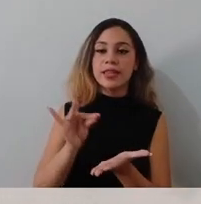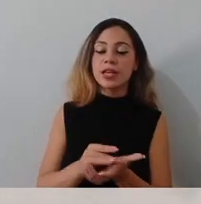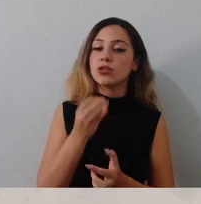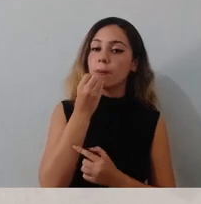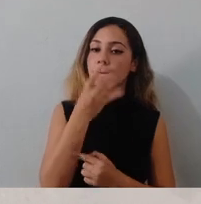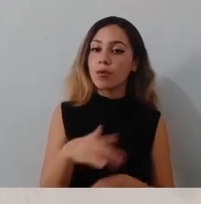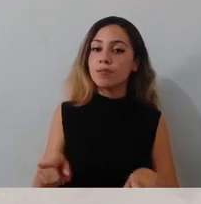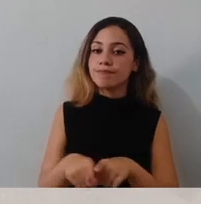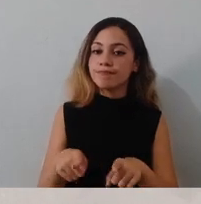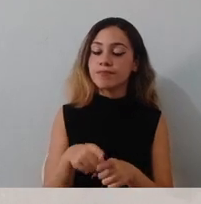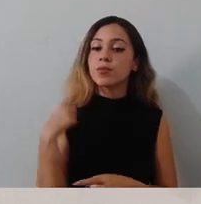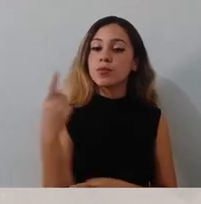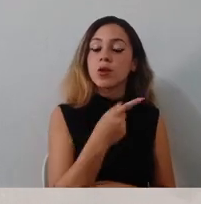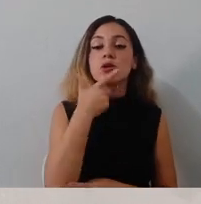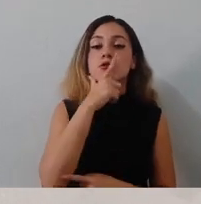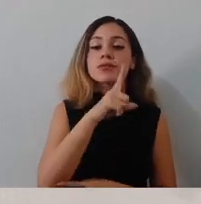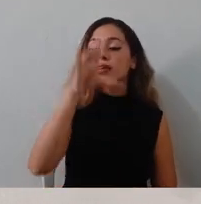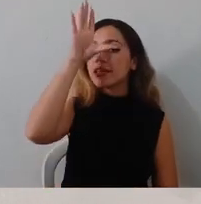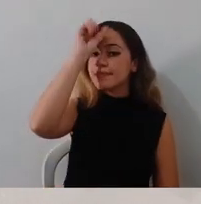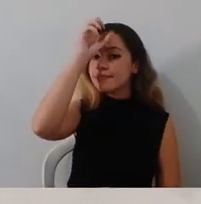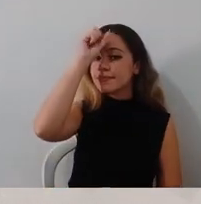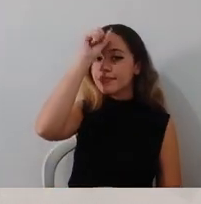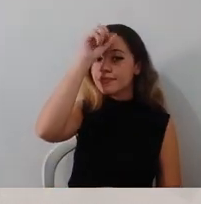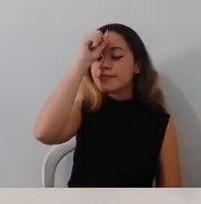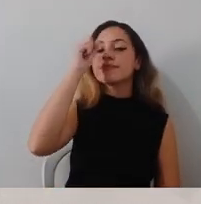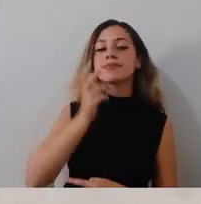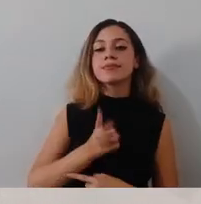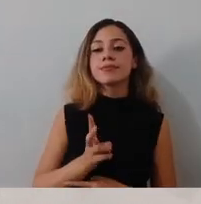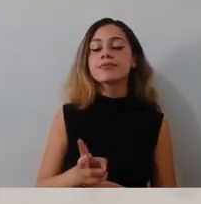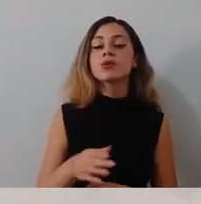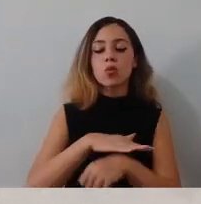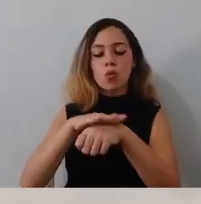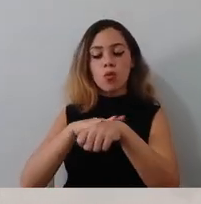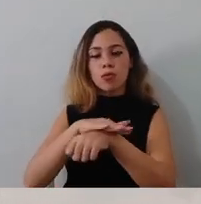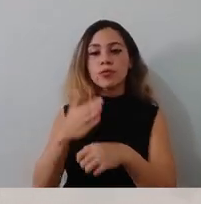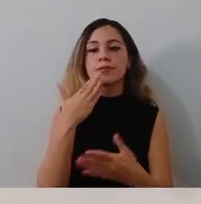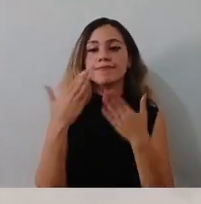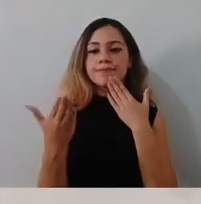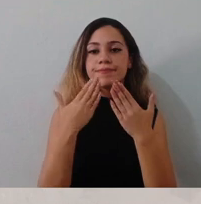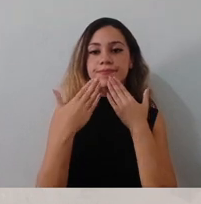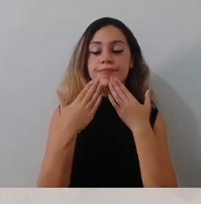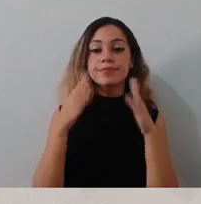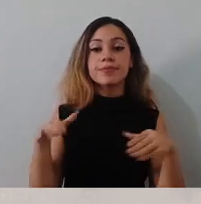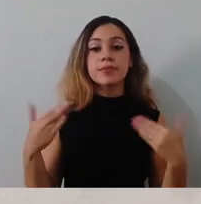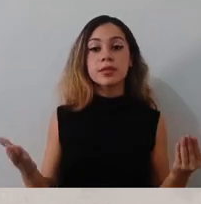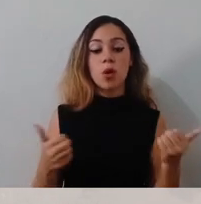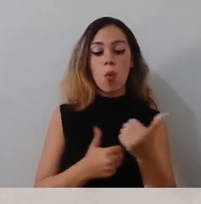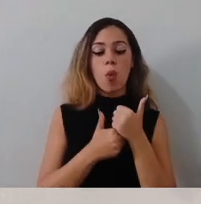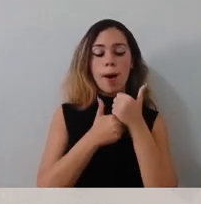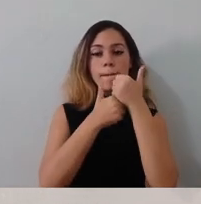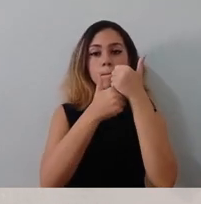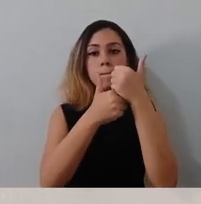que nós conseguimos compreender, conseguimos dialogar, né? Isso é muito importante. Então, as redes